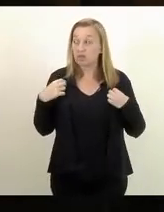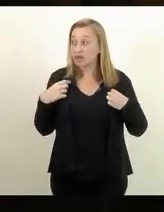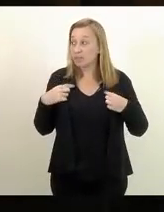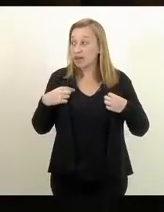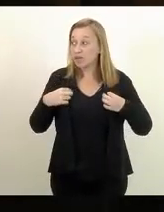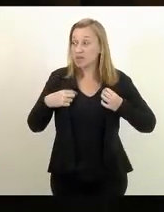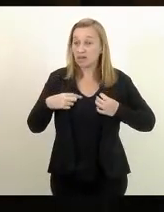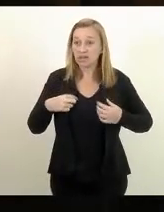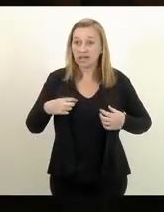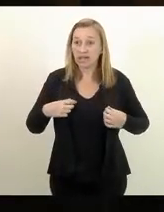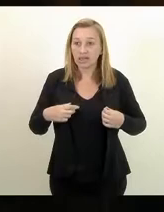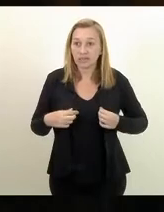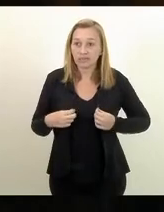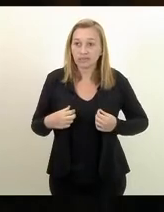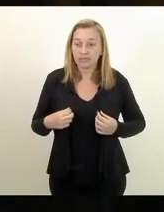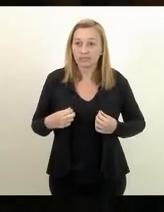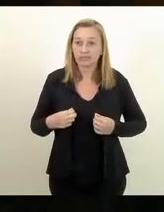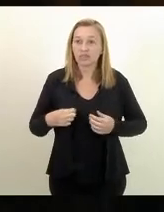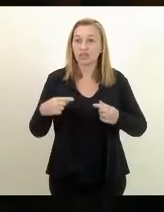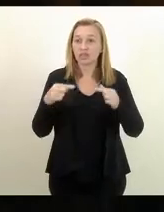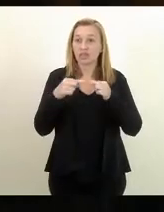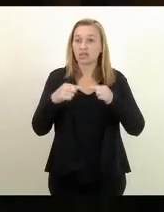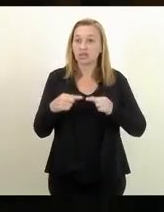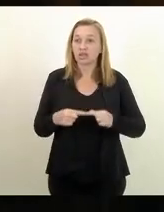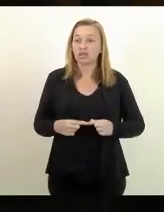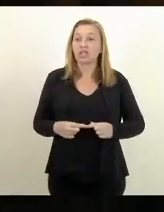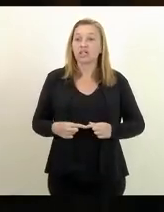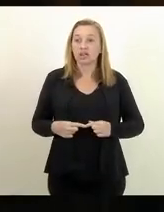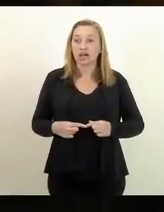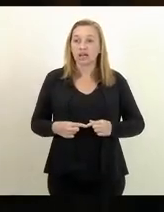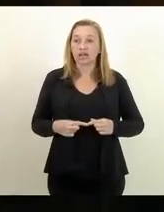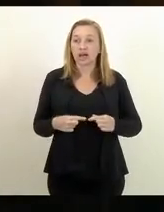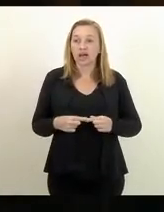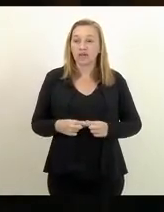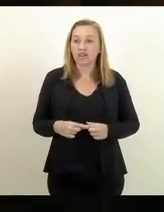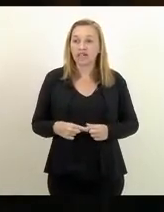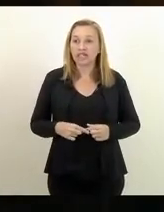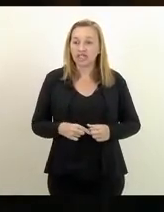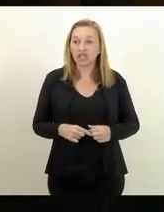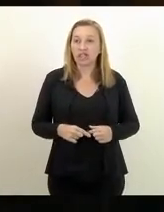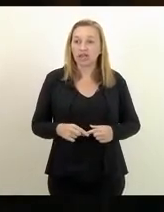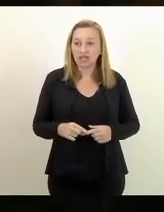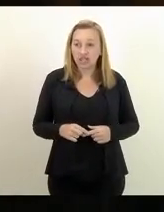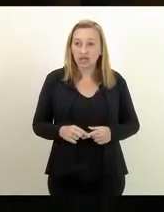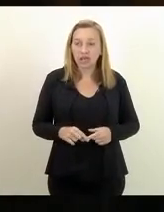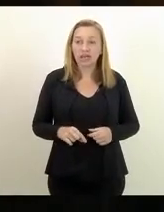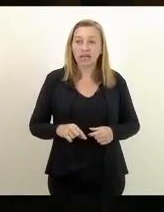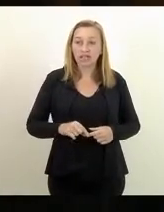com os preceitos do Islã escolhidos pelo Talibã,